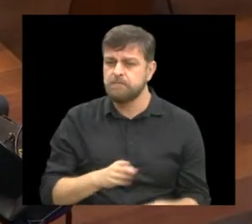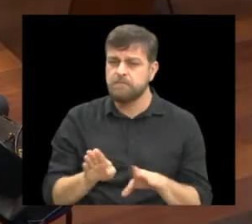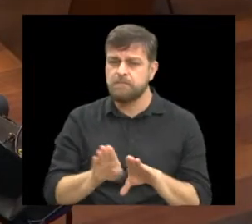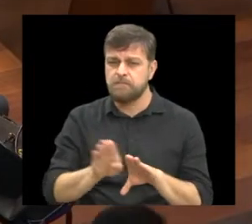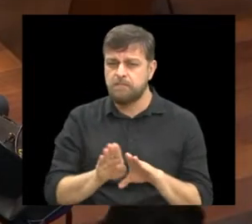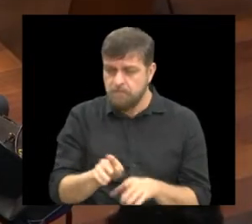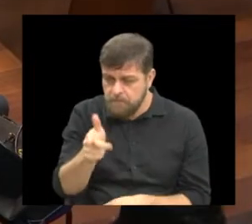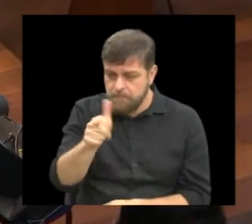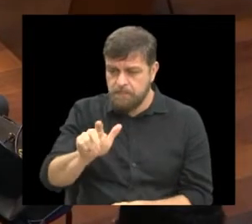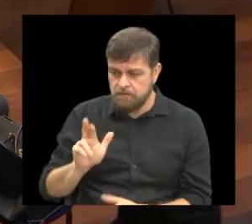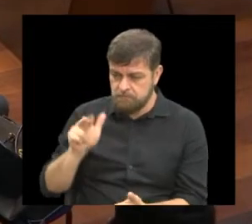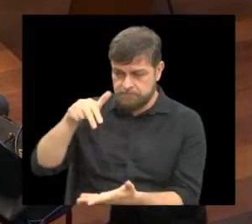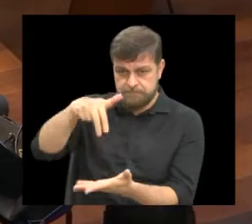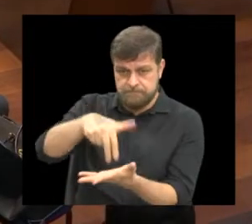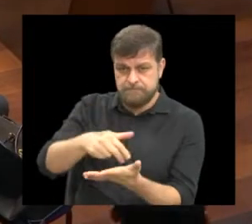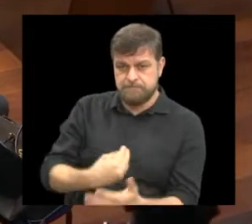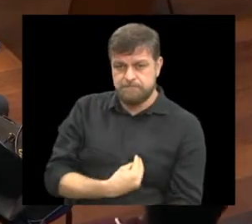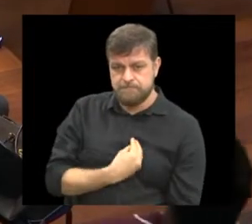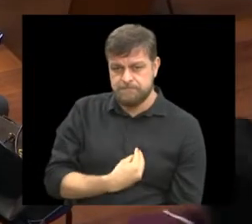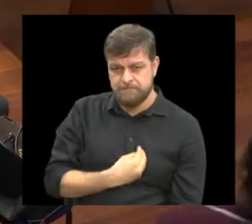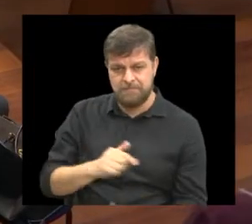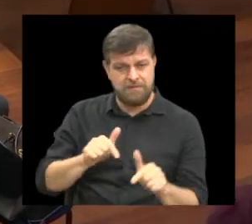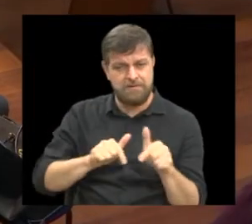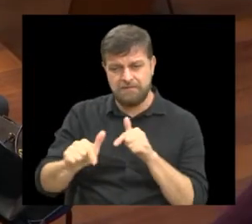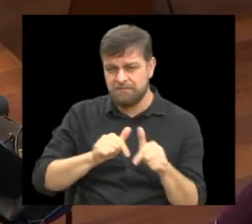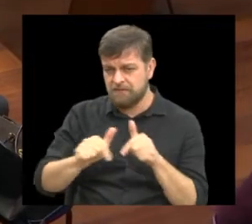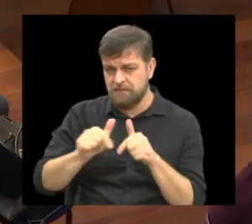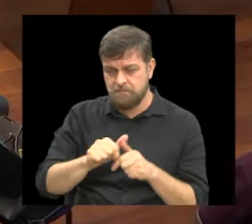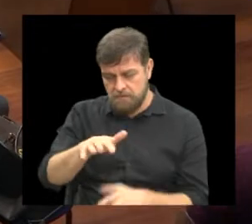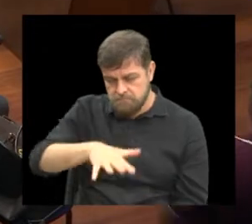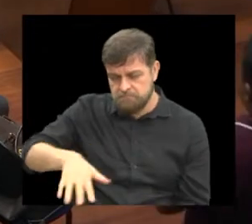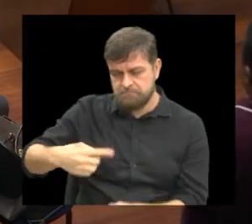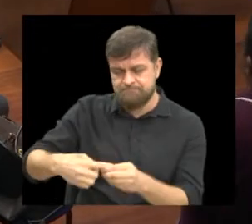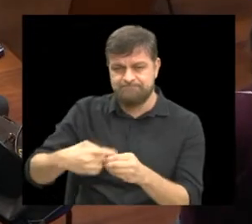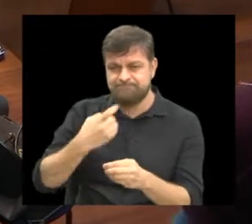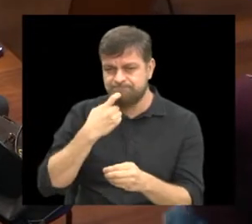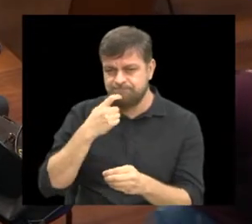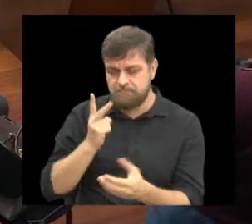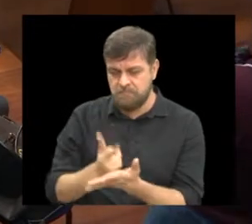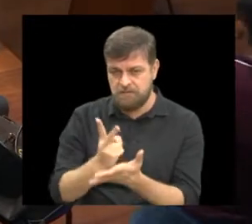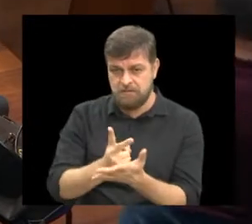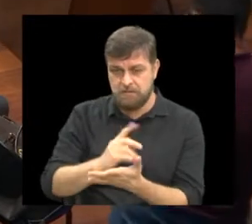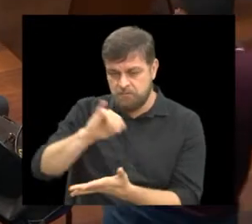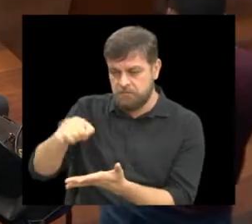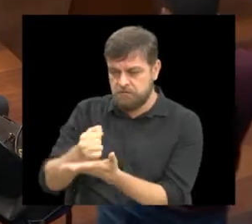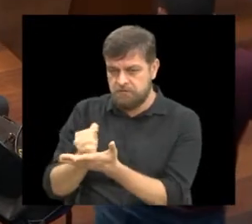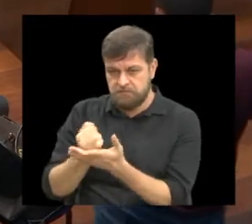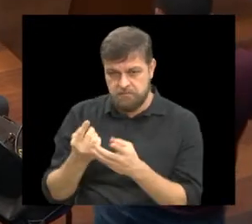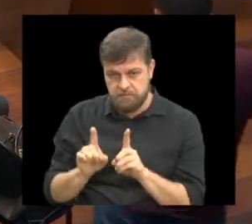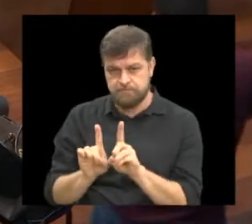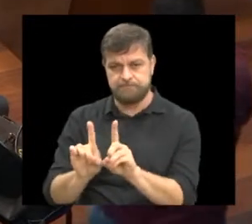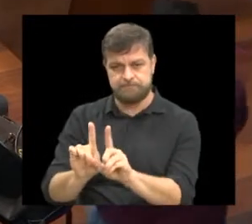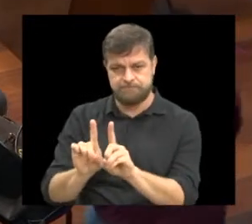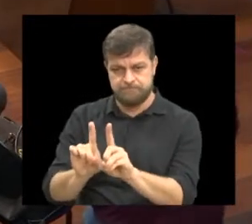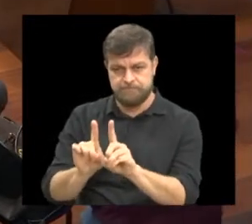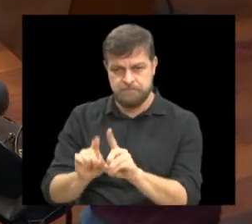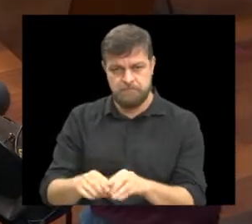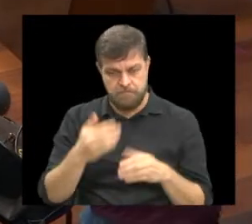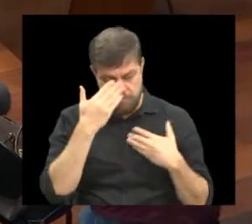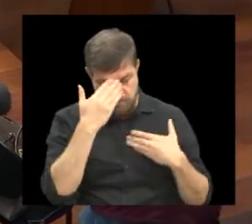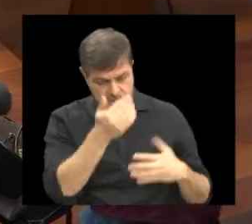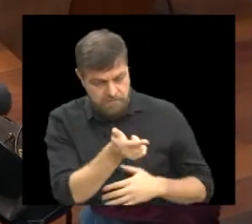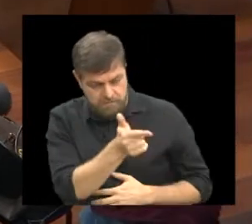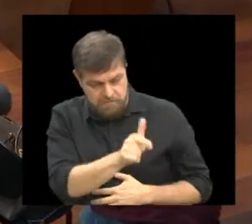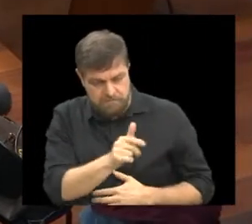também faz um trabalho excepcional na nossa cidade de Campinas, sempre junto comigo aqui. Obrigado pela presença mais uma vez,